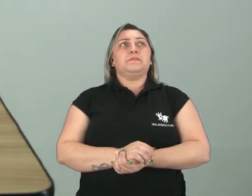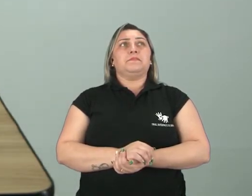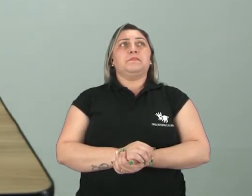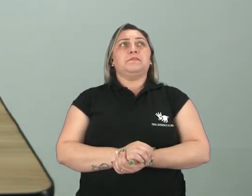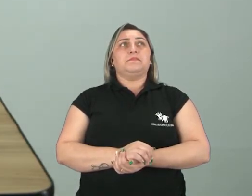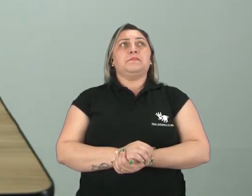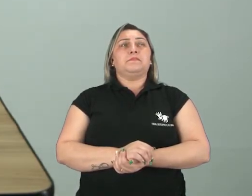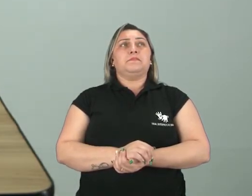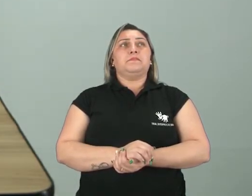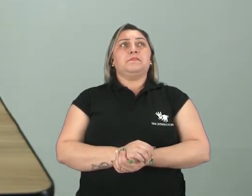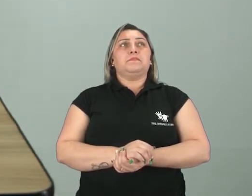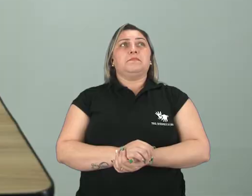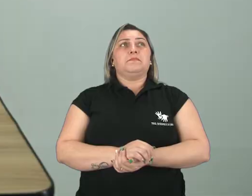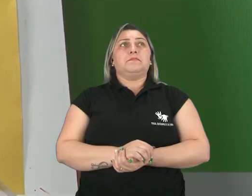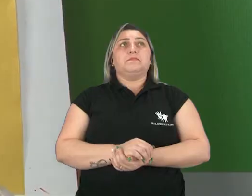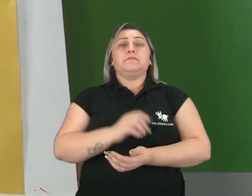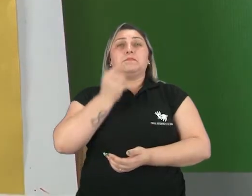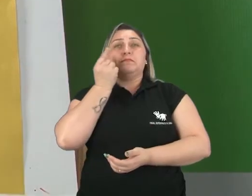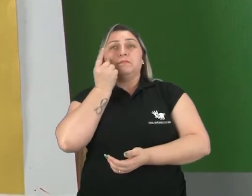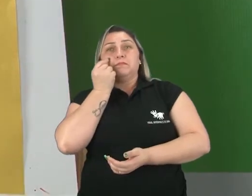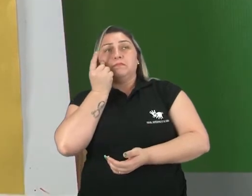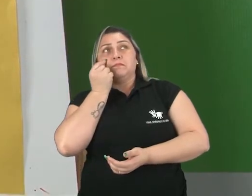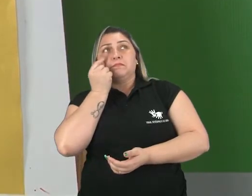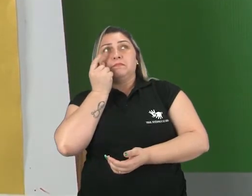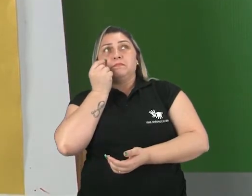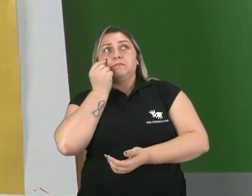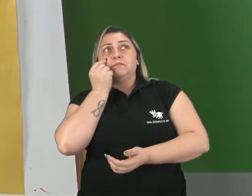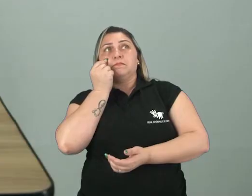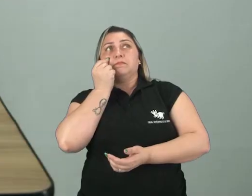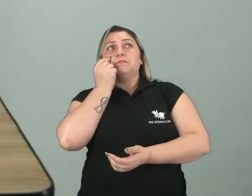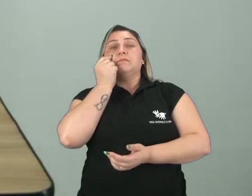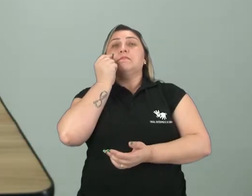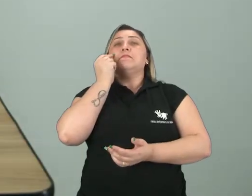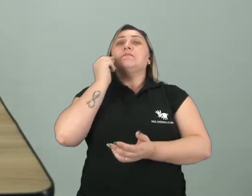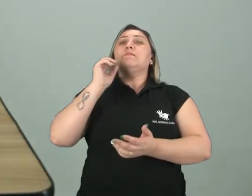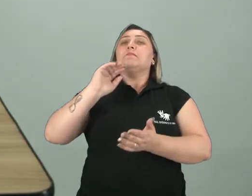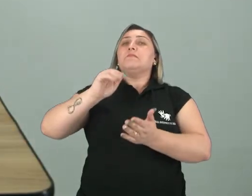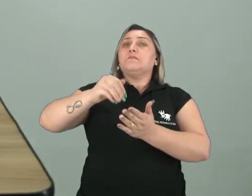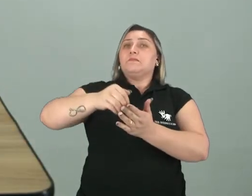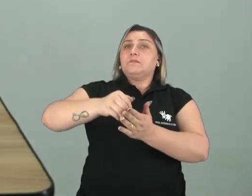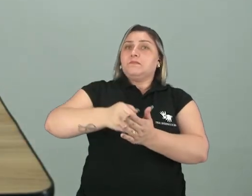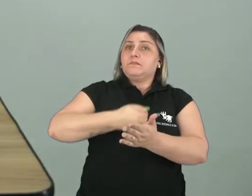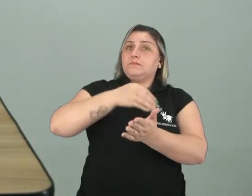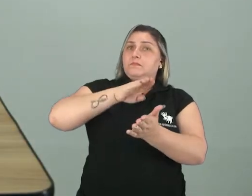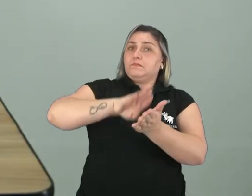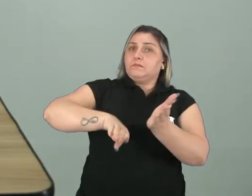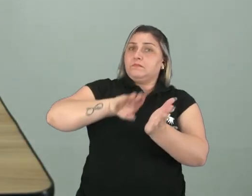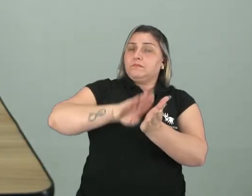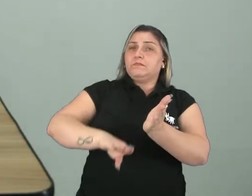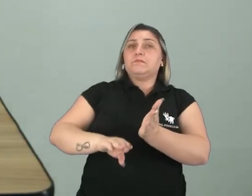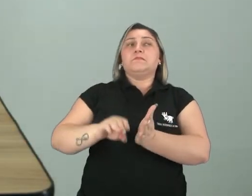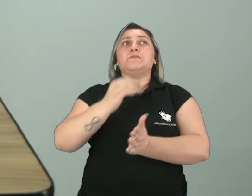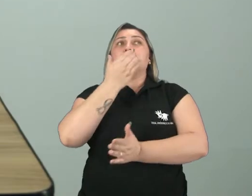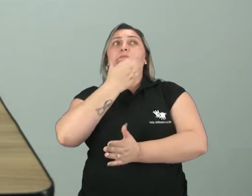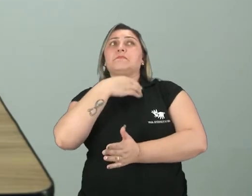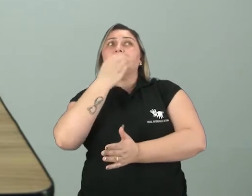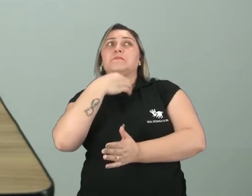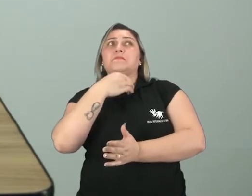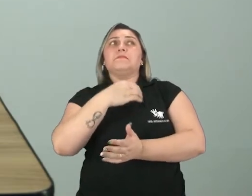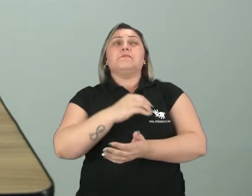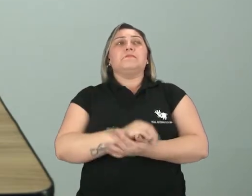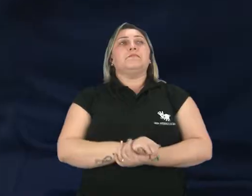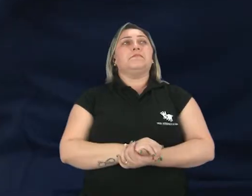maracujá o mamão e maçã já estão temos aqui a